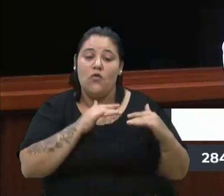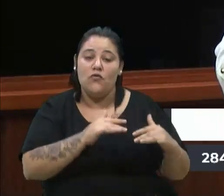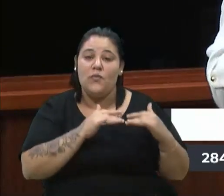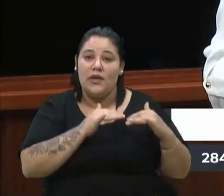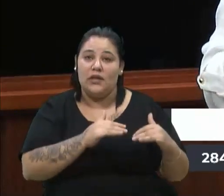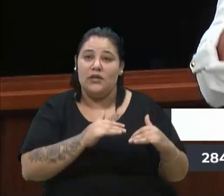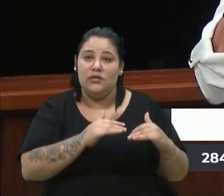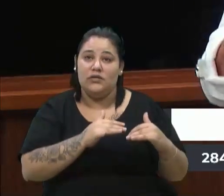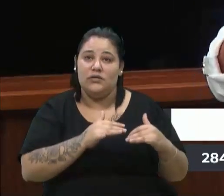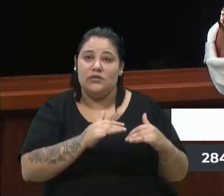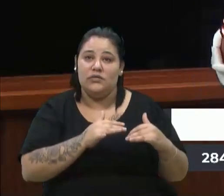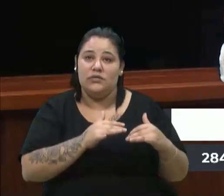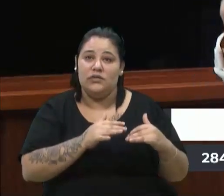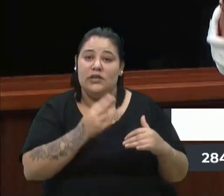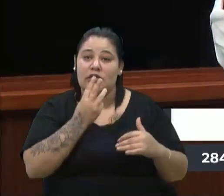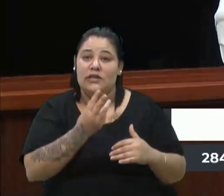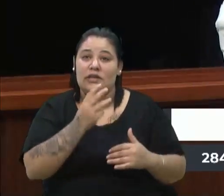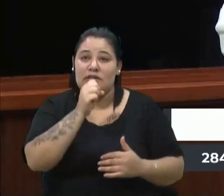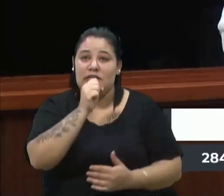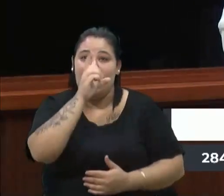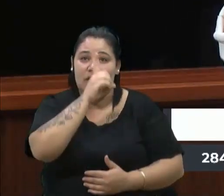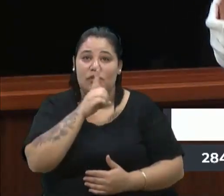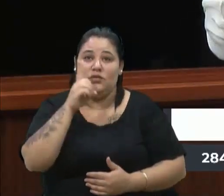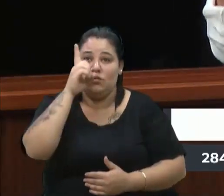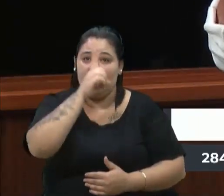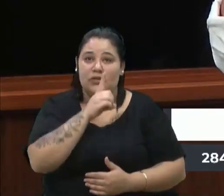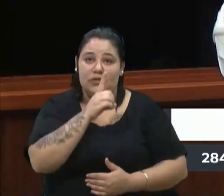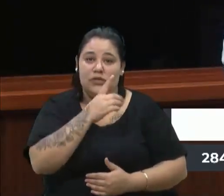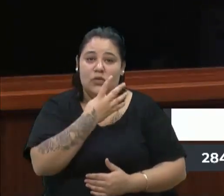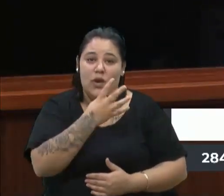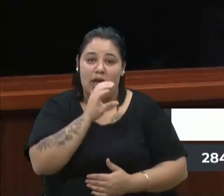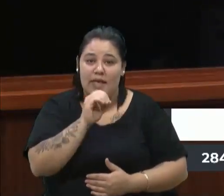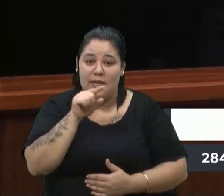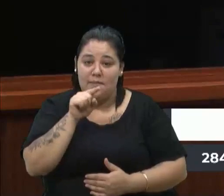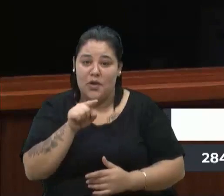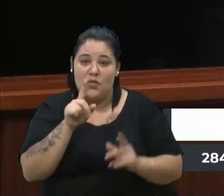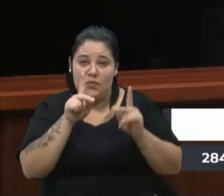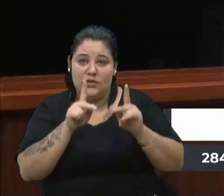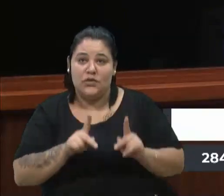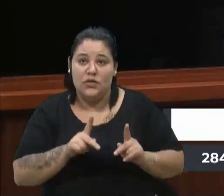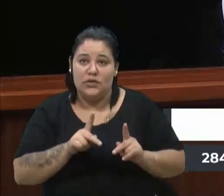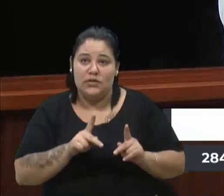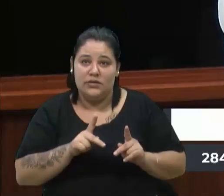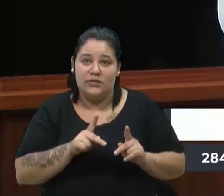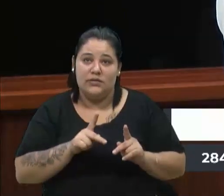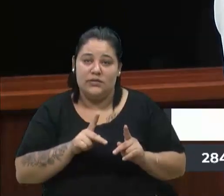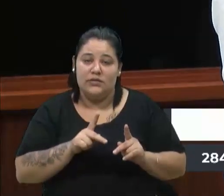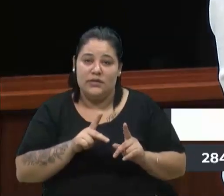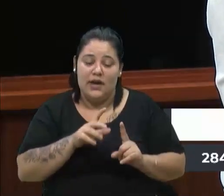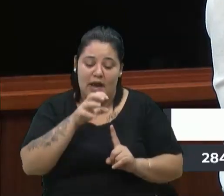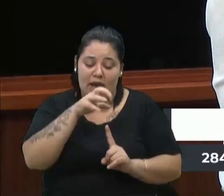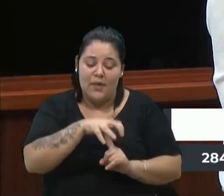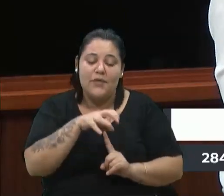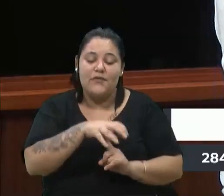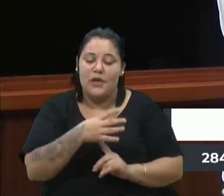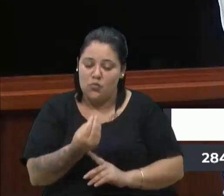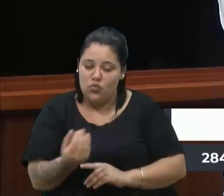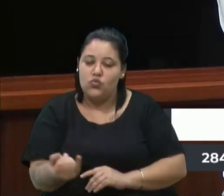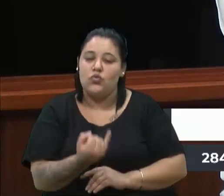movimentou em 3 finais de semana 40 mil pessoas. Então, é uma feira muito